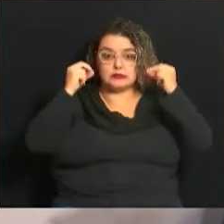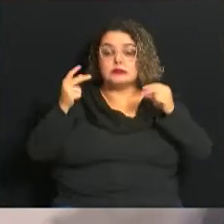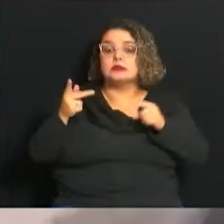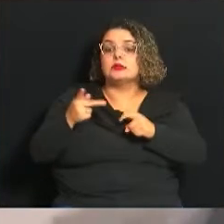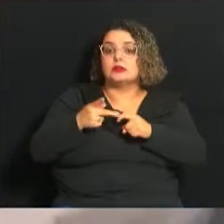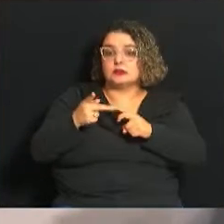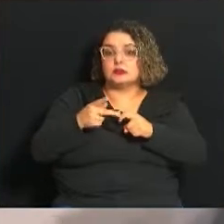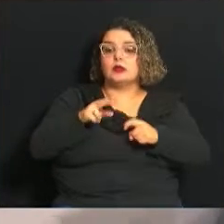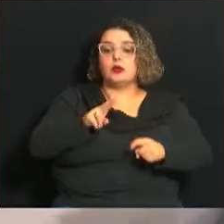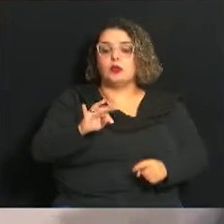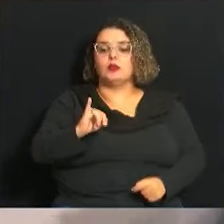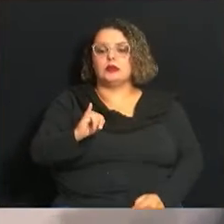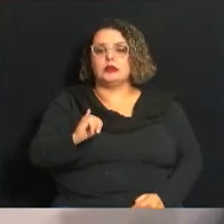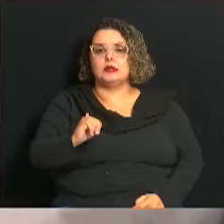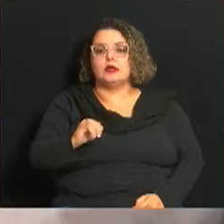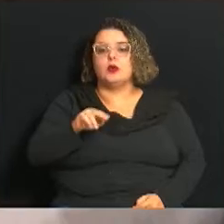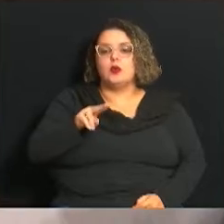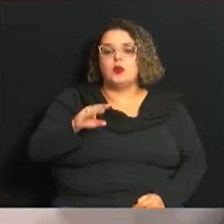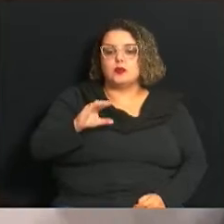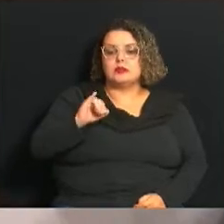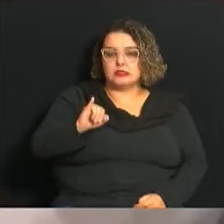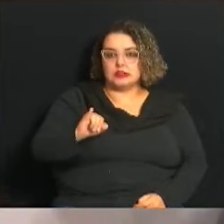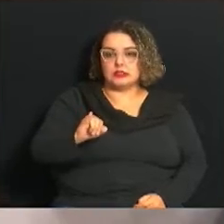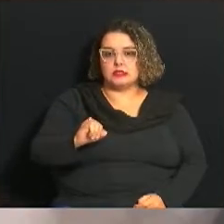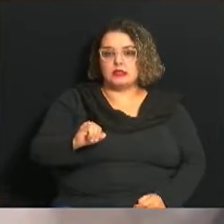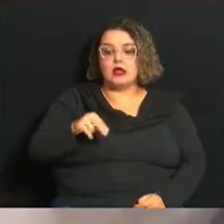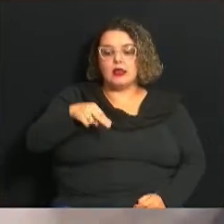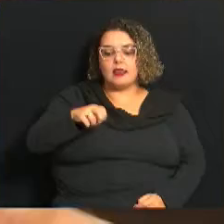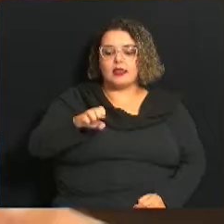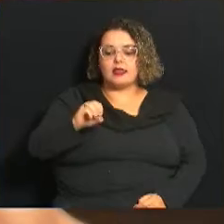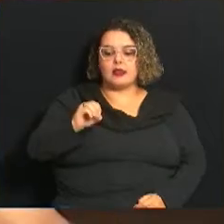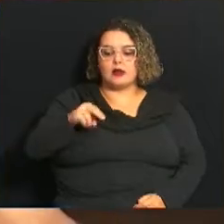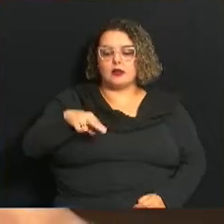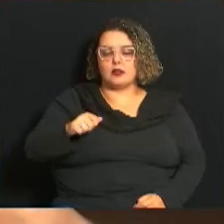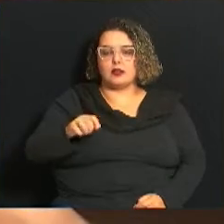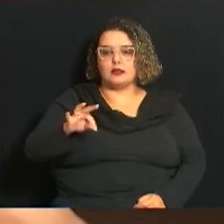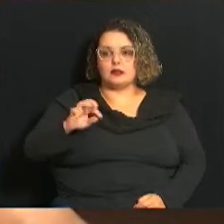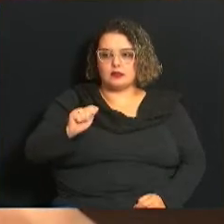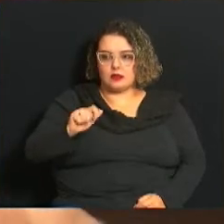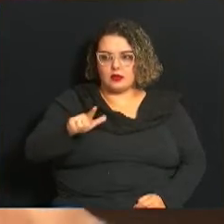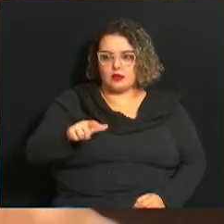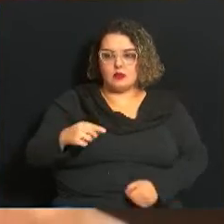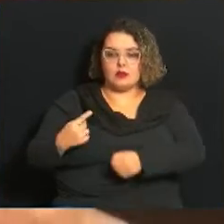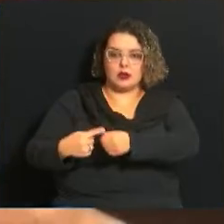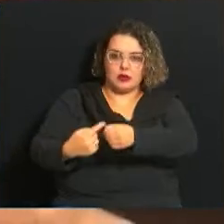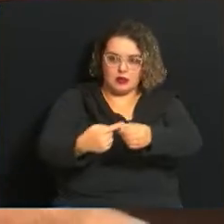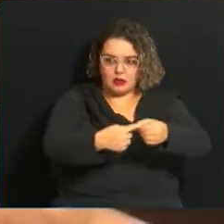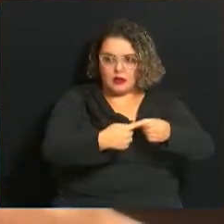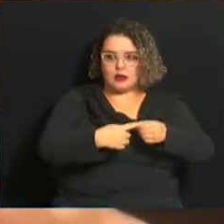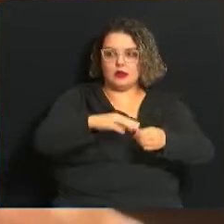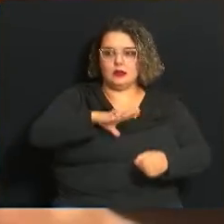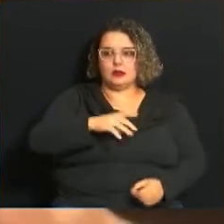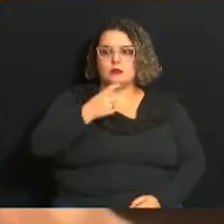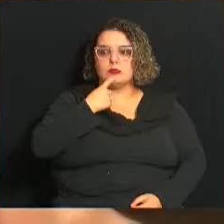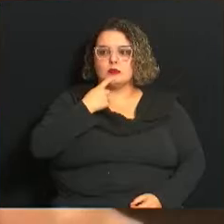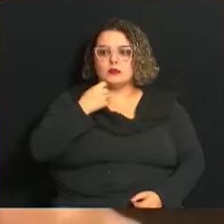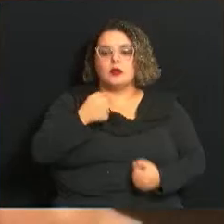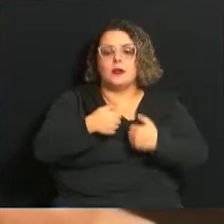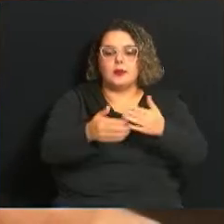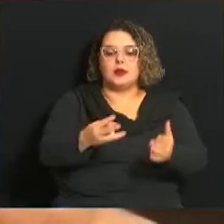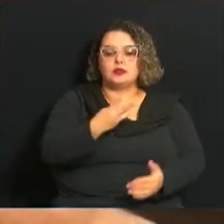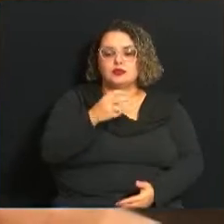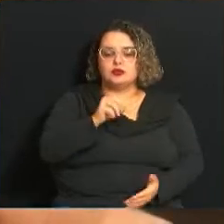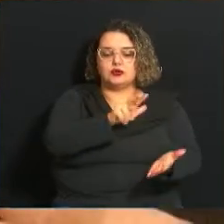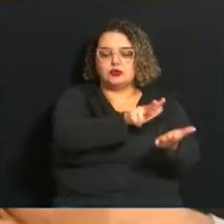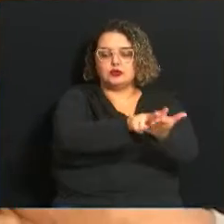UTI e UCI neonatais em Campinas e região. Aquela proposta de abertura de 30 leitos